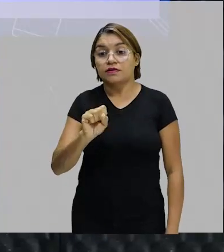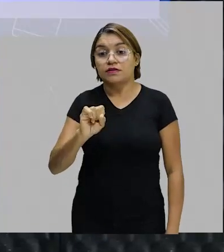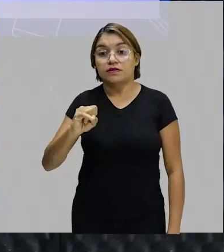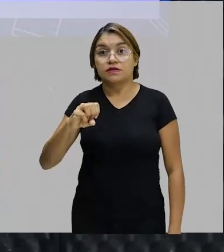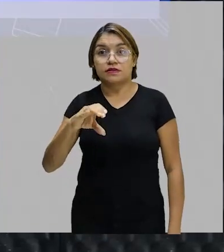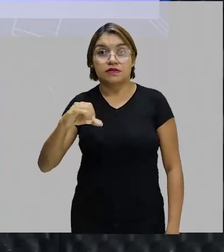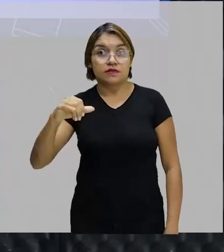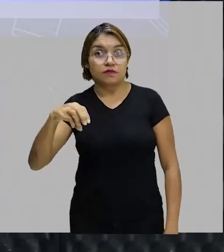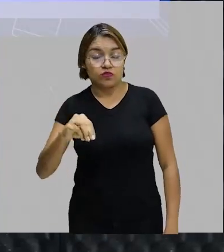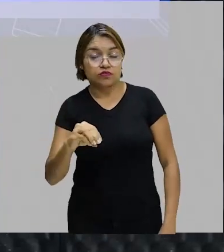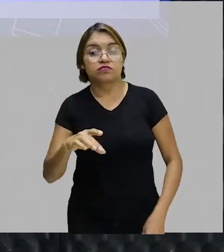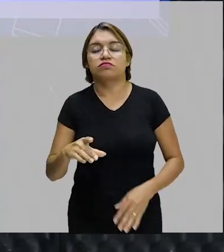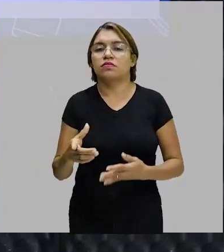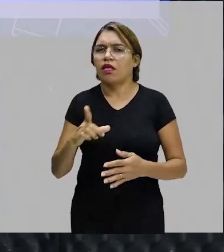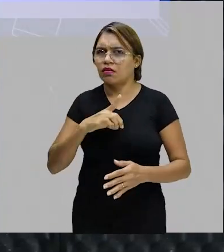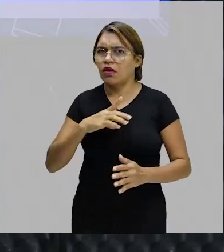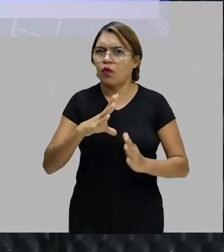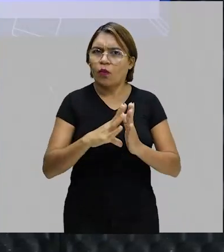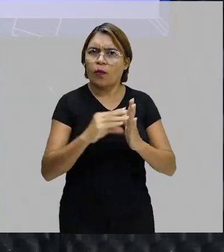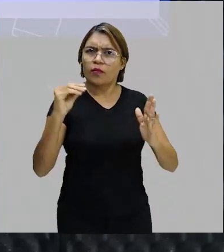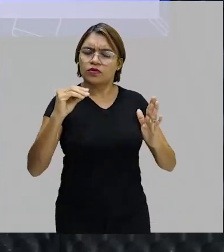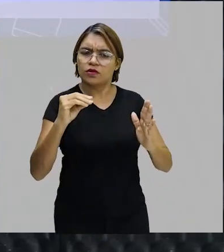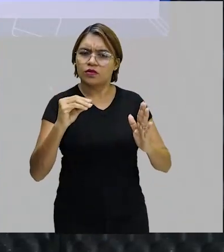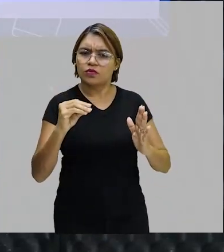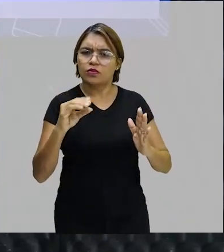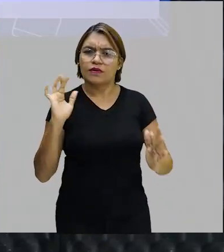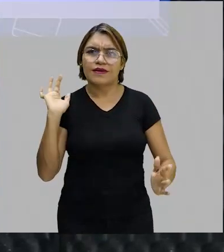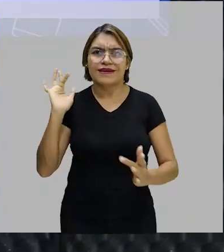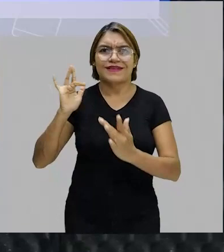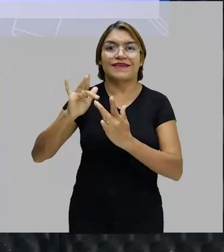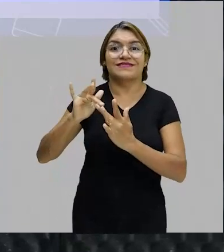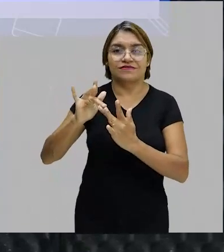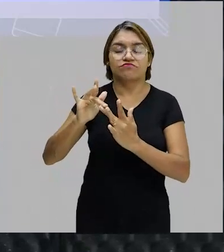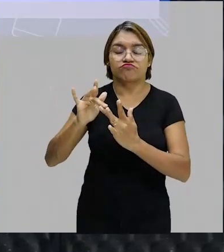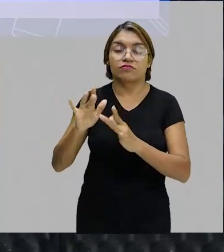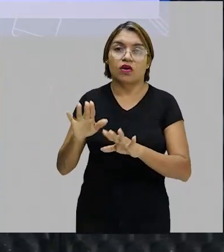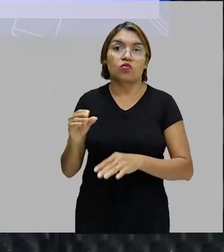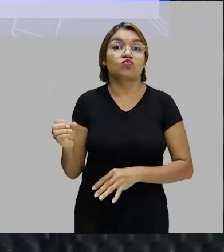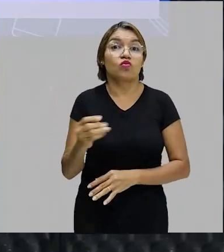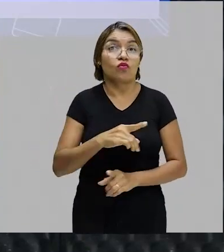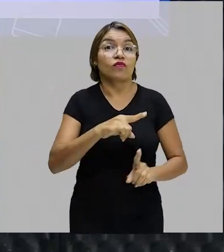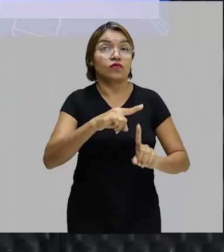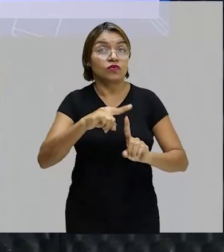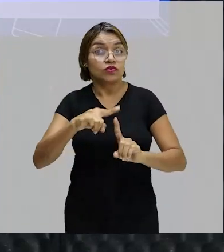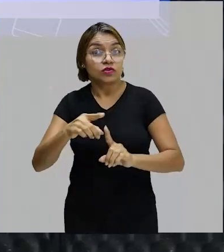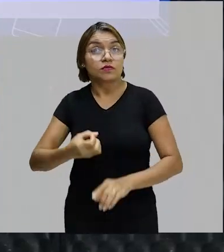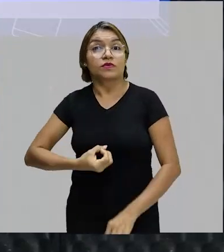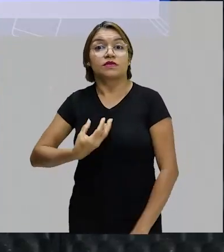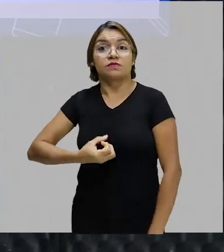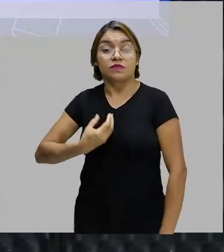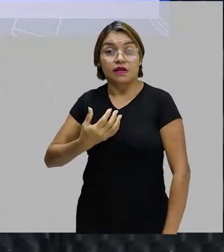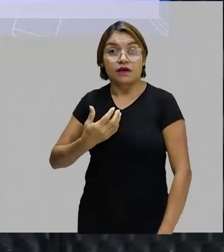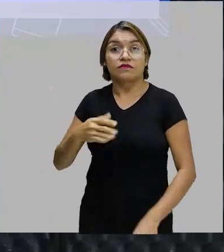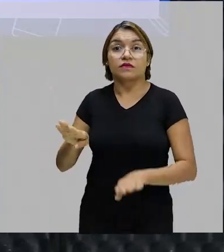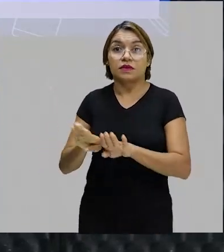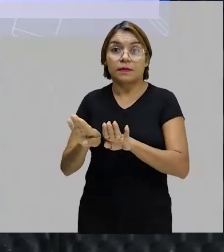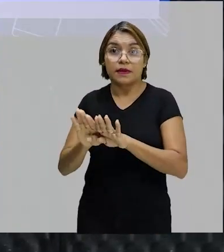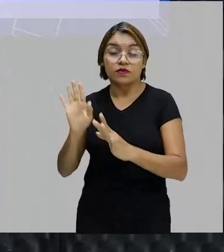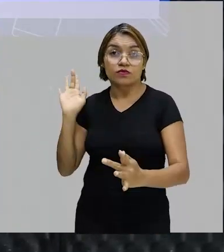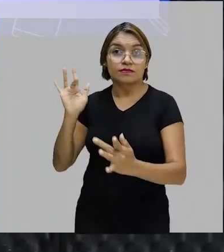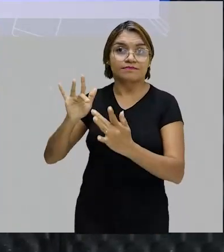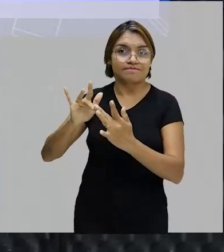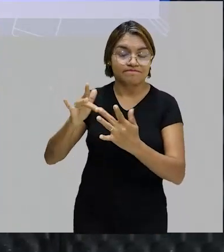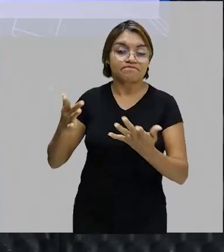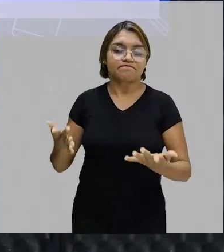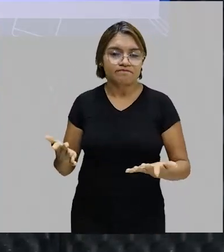em todo aquele modelo clássico. Então é como se fosse um novo estilo, mas ainda inspirado no classicismo. E aí ele